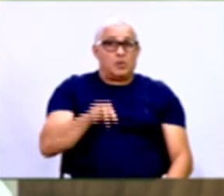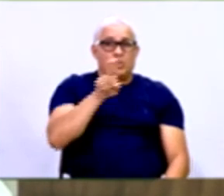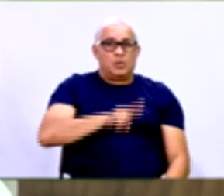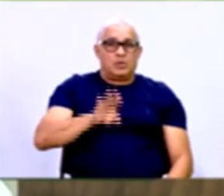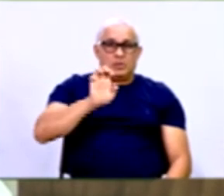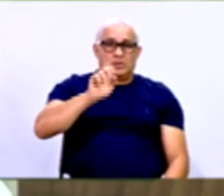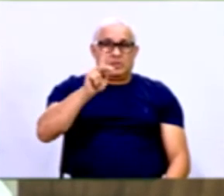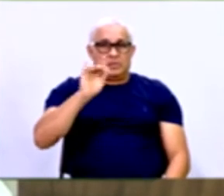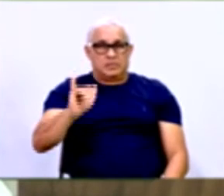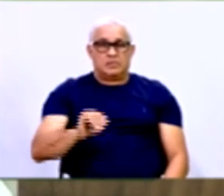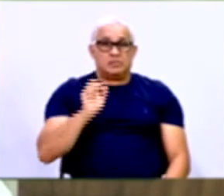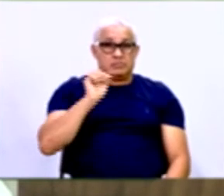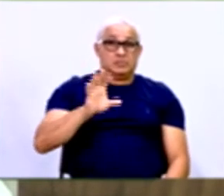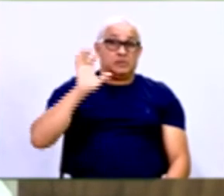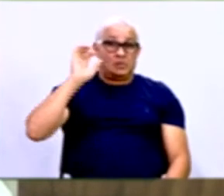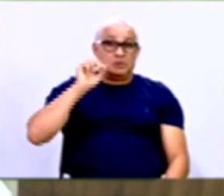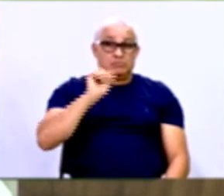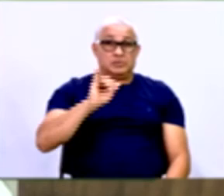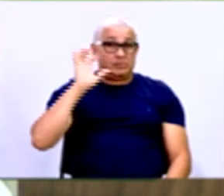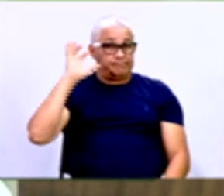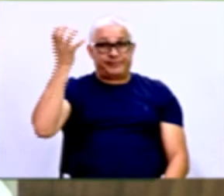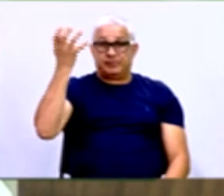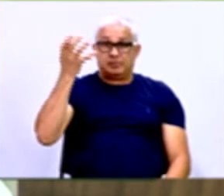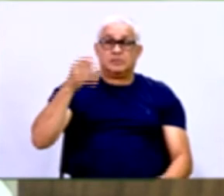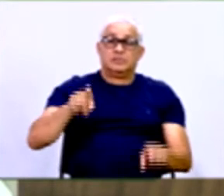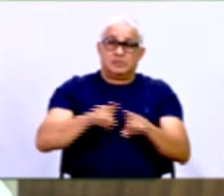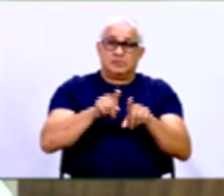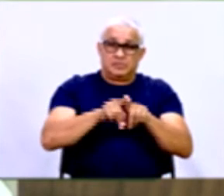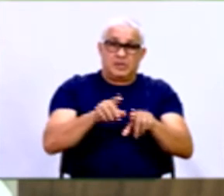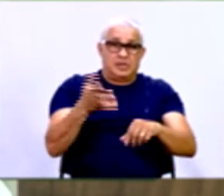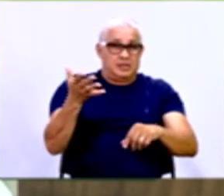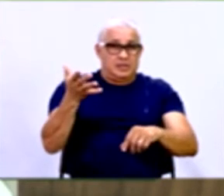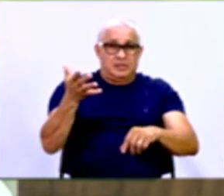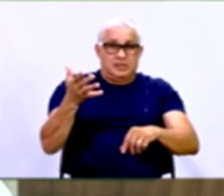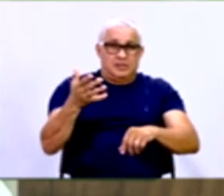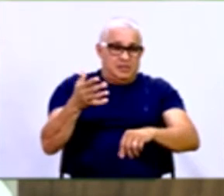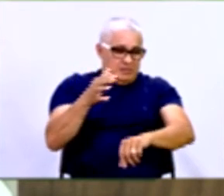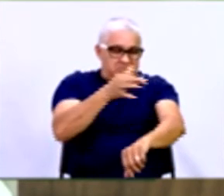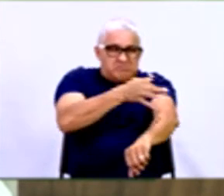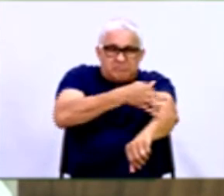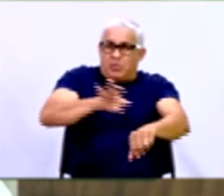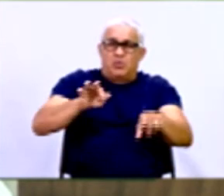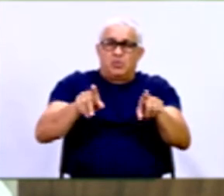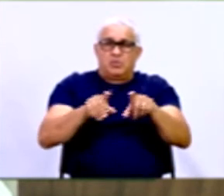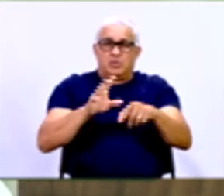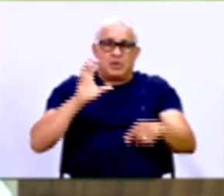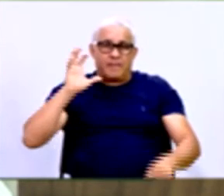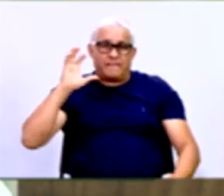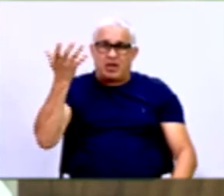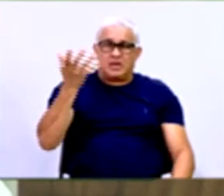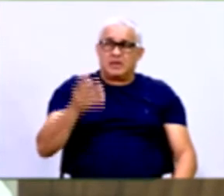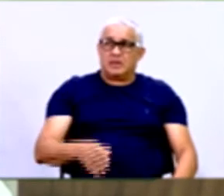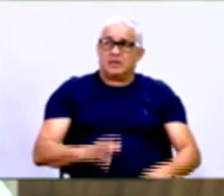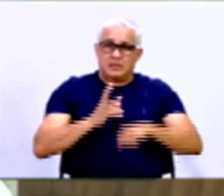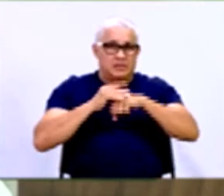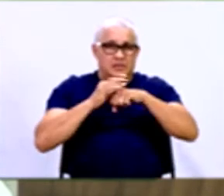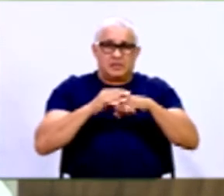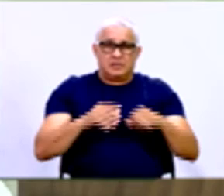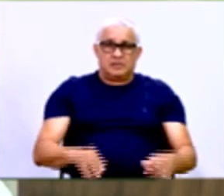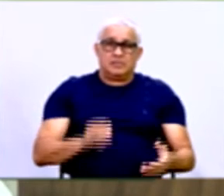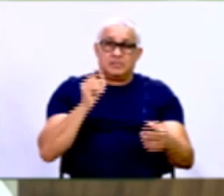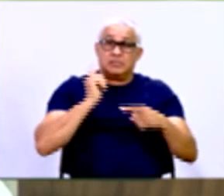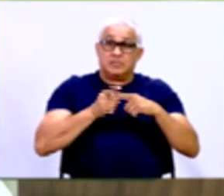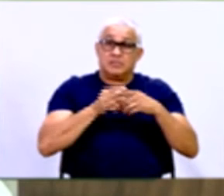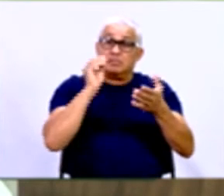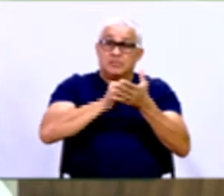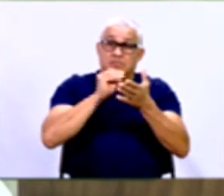EPI. Se ocorrer algum acidente e a lesão for agravada ou sofrer uma lesão devido à falta de